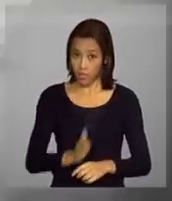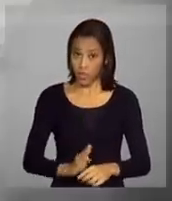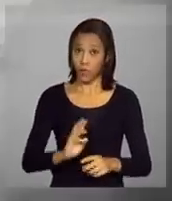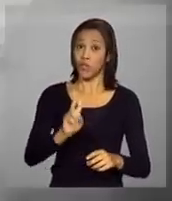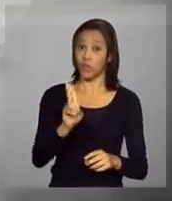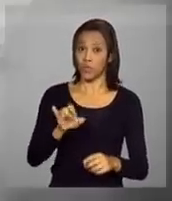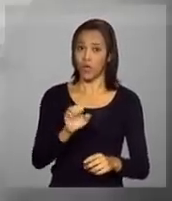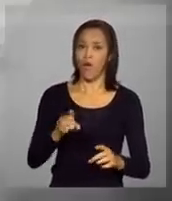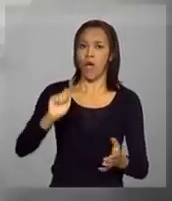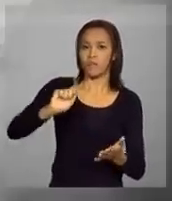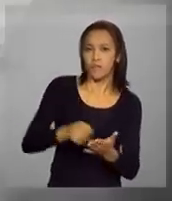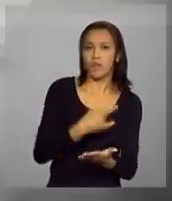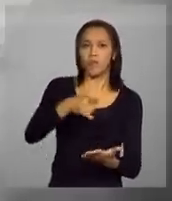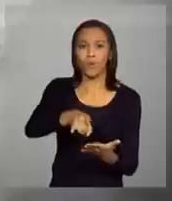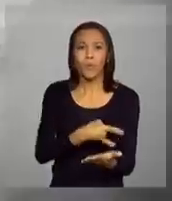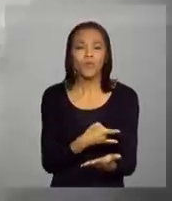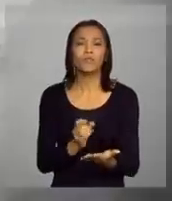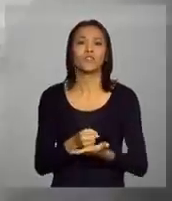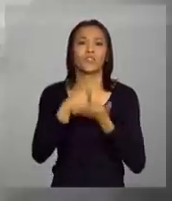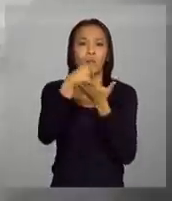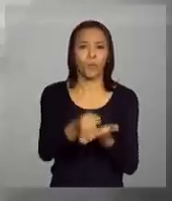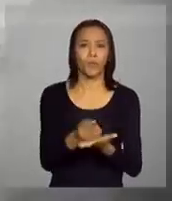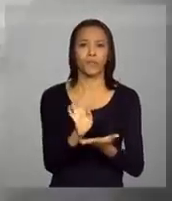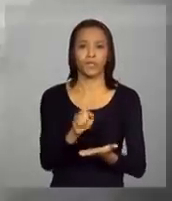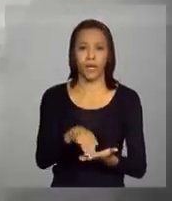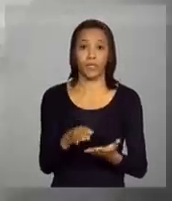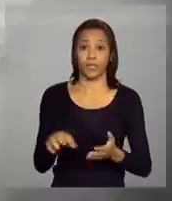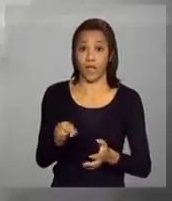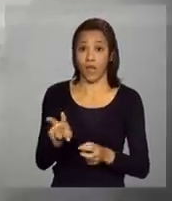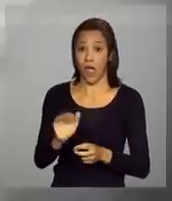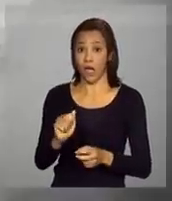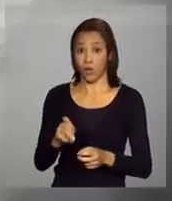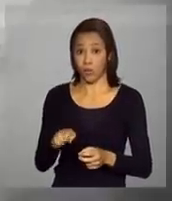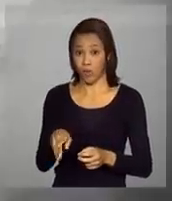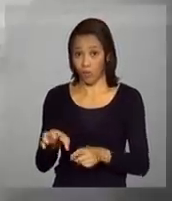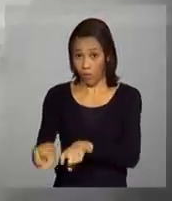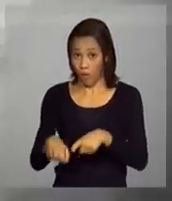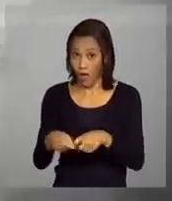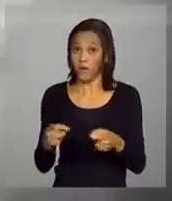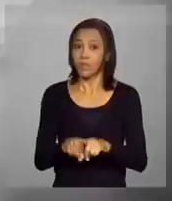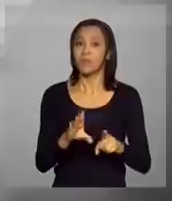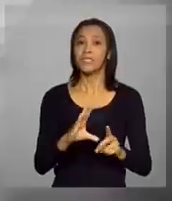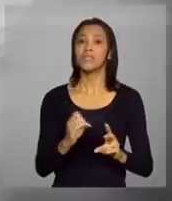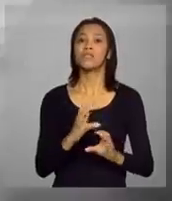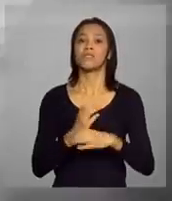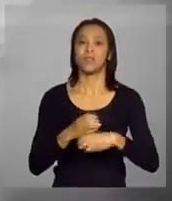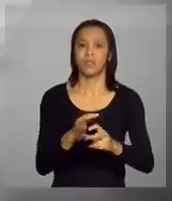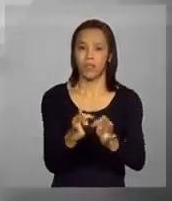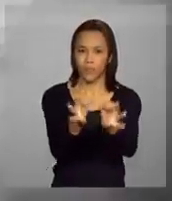assinaram termos de cooperação técnica nas áreas de agropecuária, ciência,